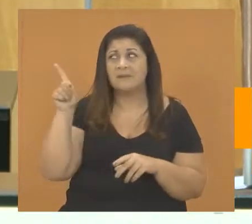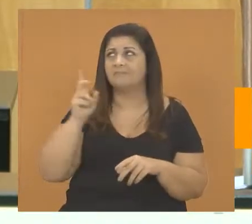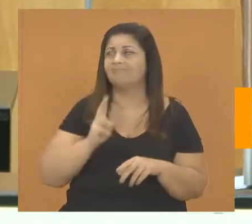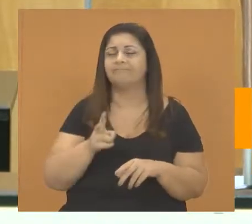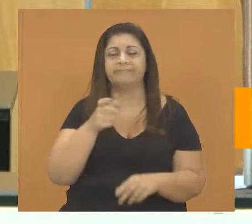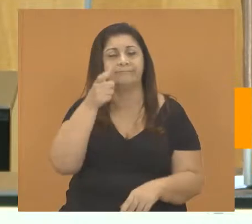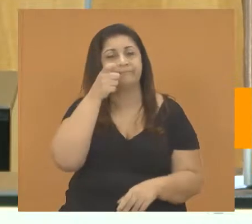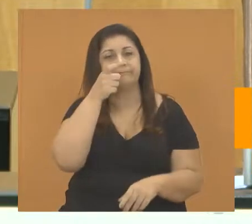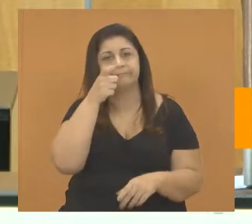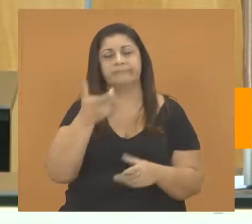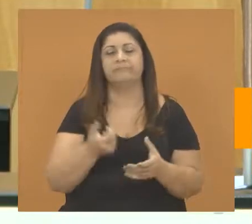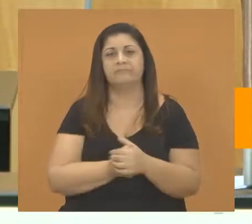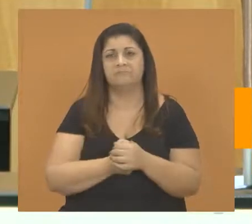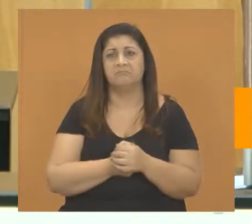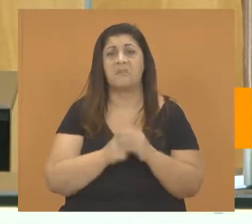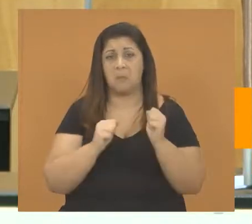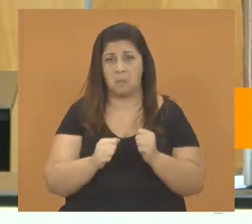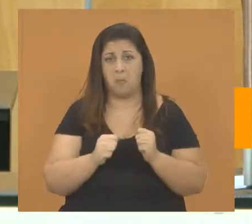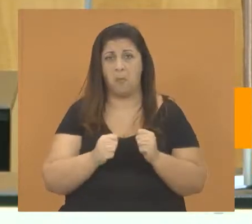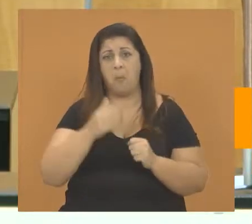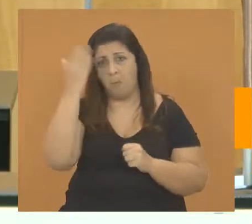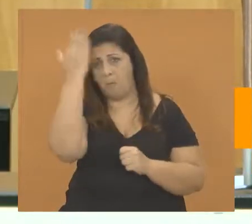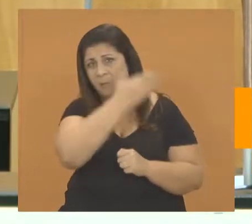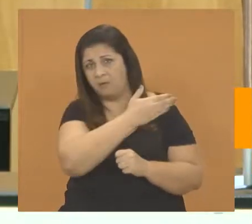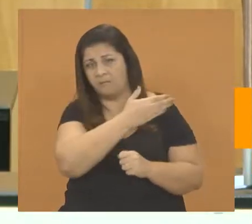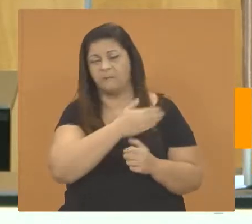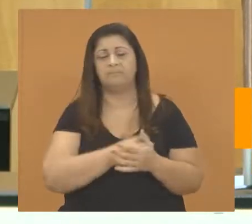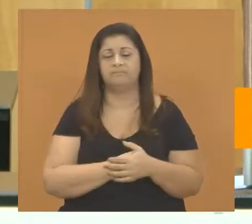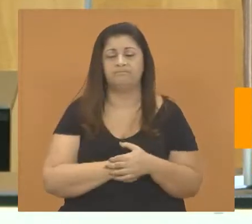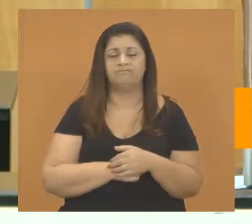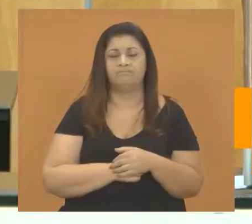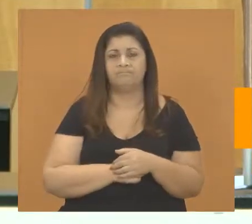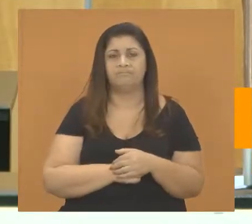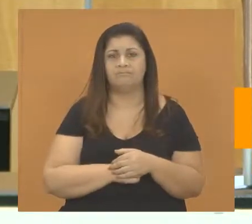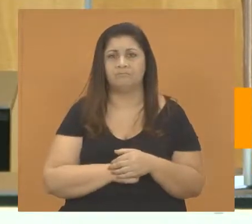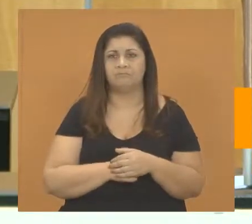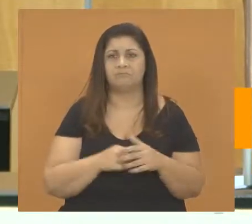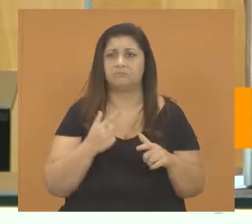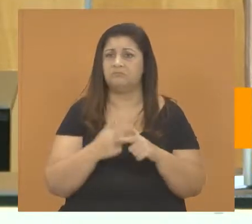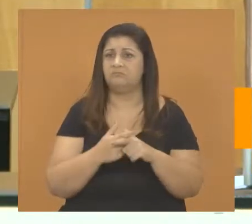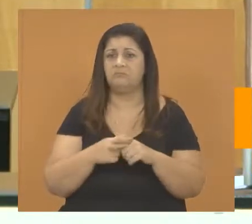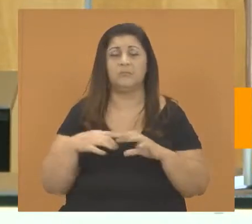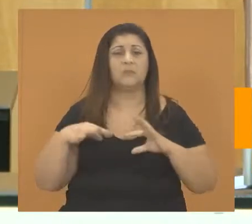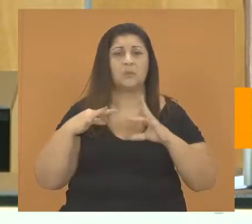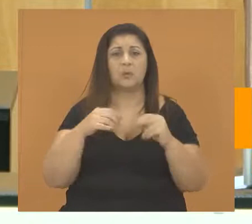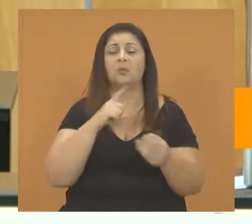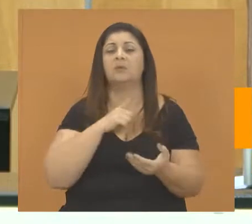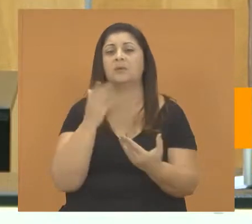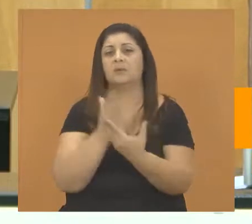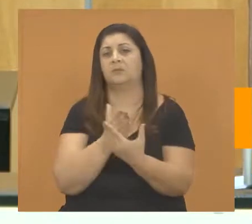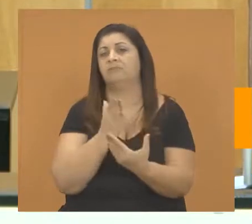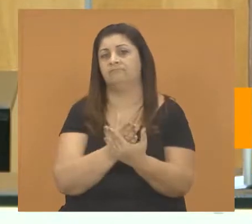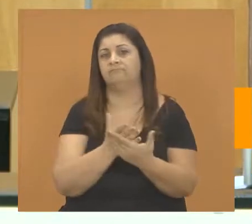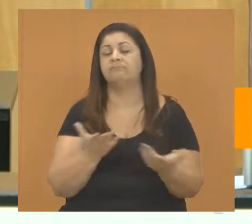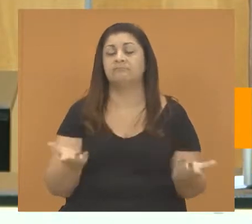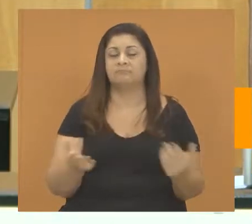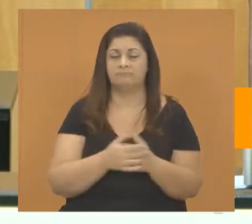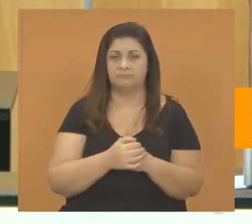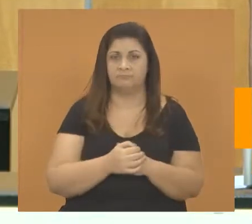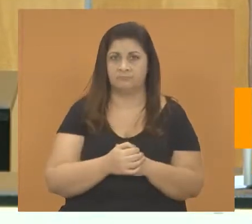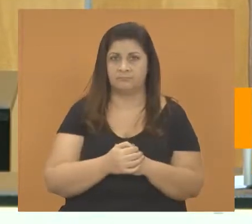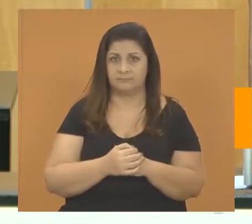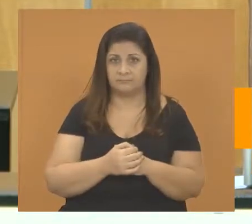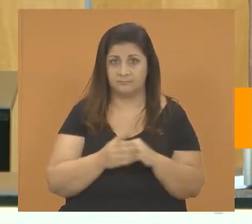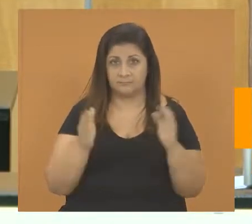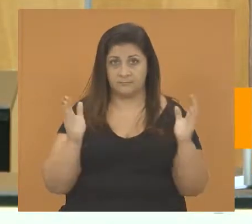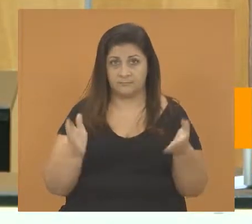e tem comprovação porque tudo é é feito um processo da prefeitura então agora a gente